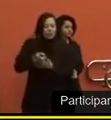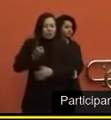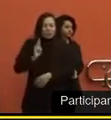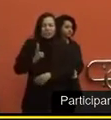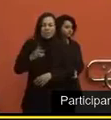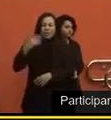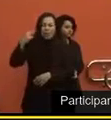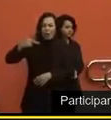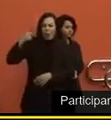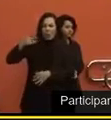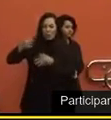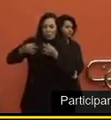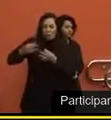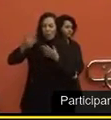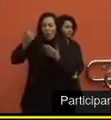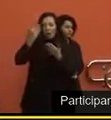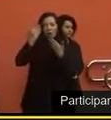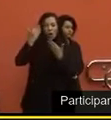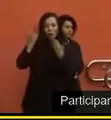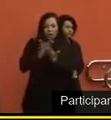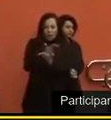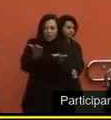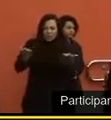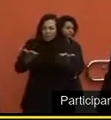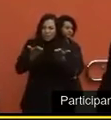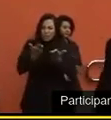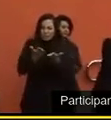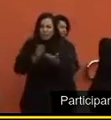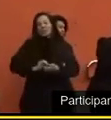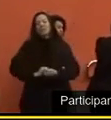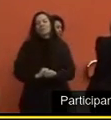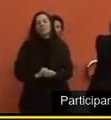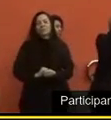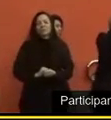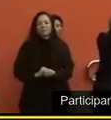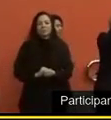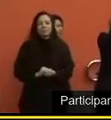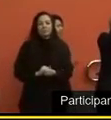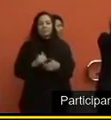como promotores. Muito obrigada a todos vocês.